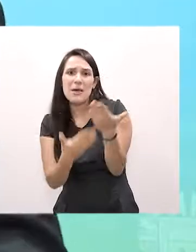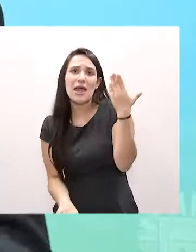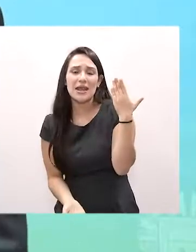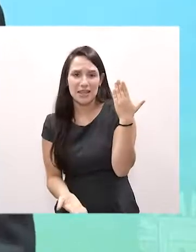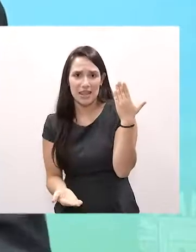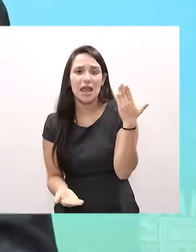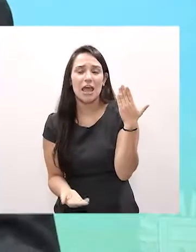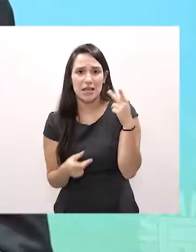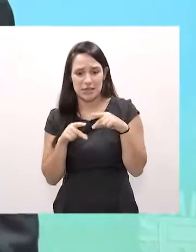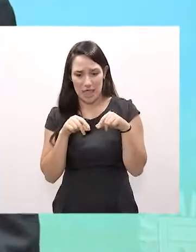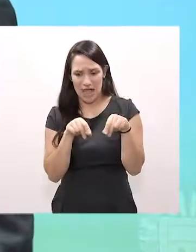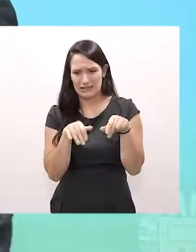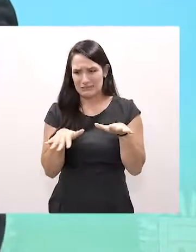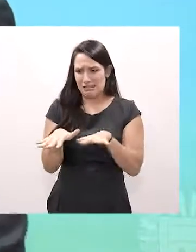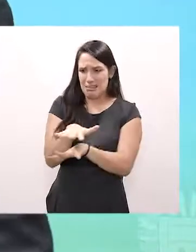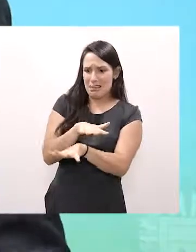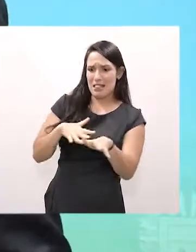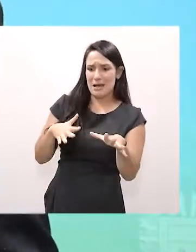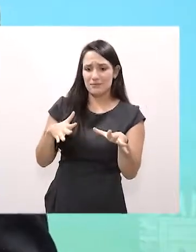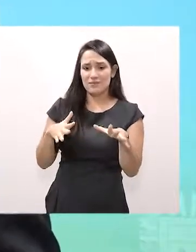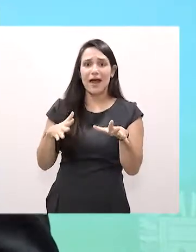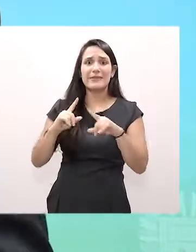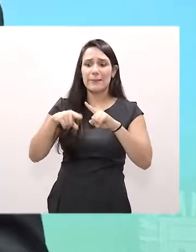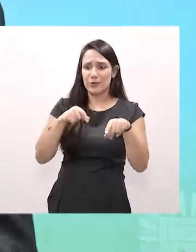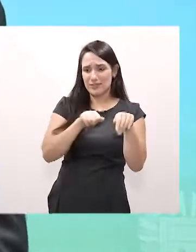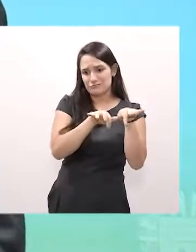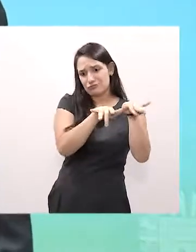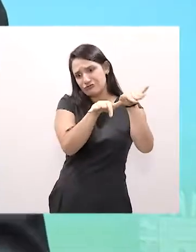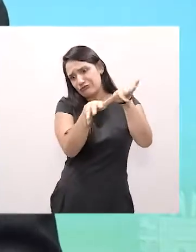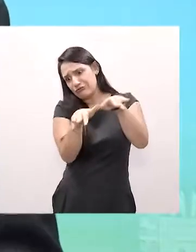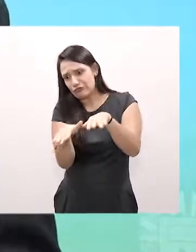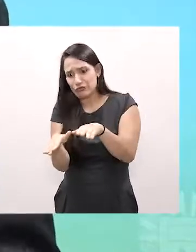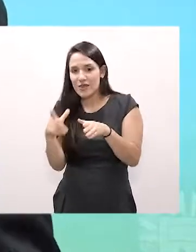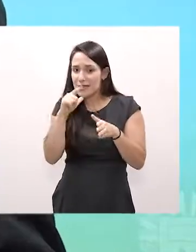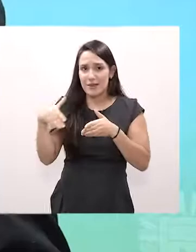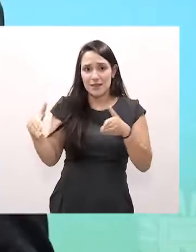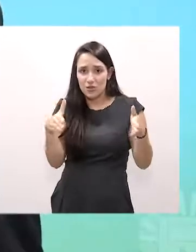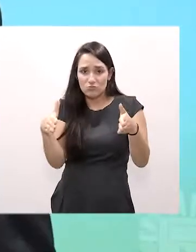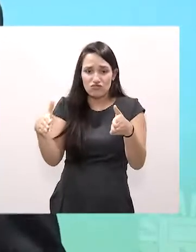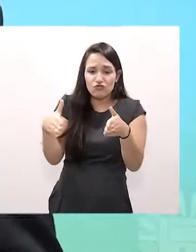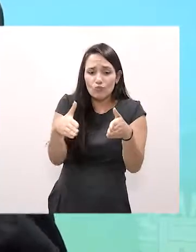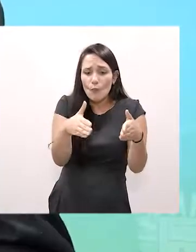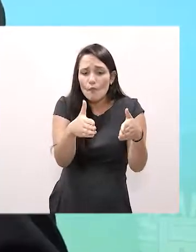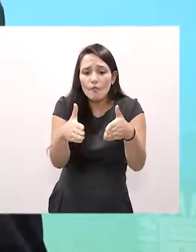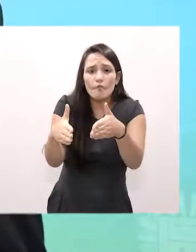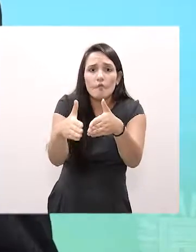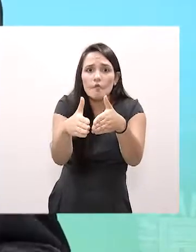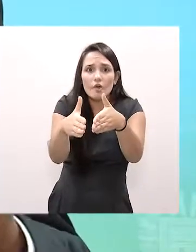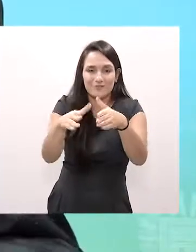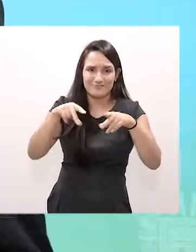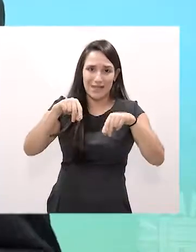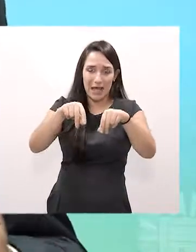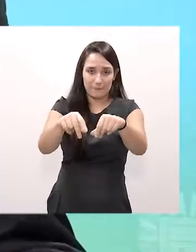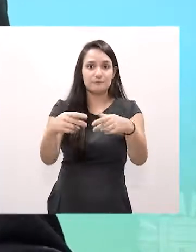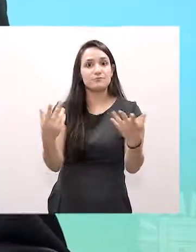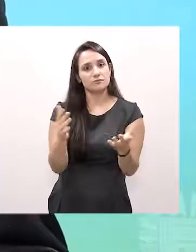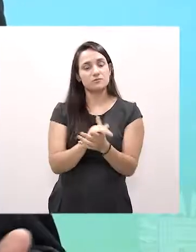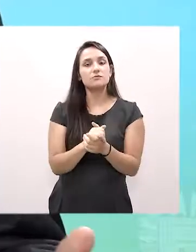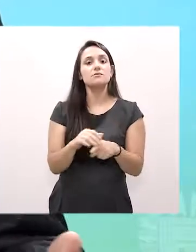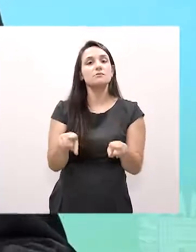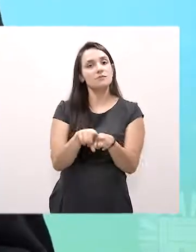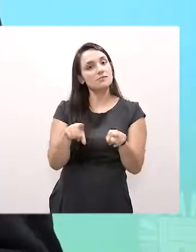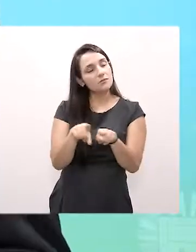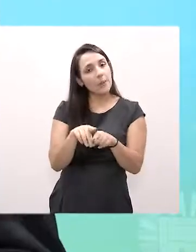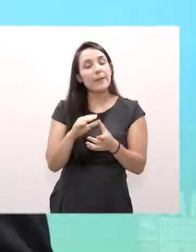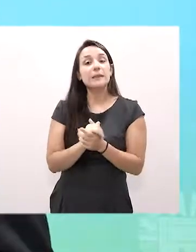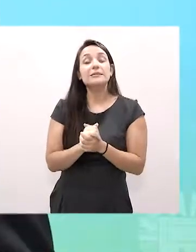escoamento de partículas que possam no futuro assorear os nossos rios e córregos. Também, numa